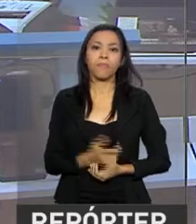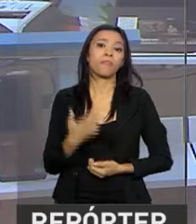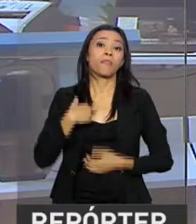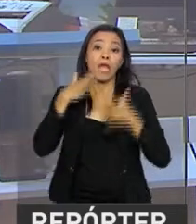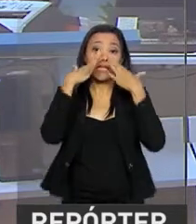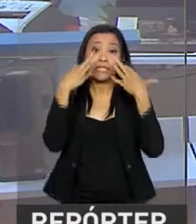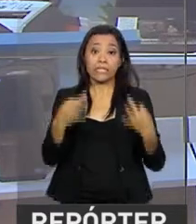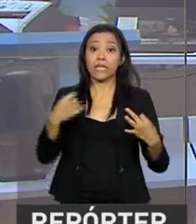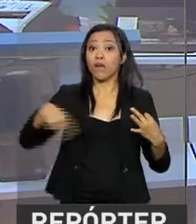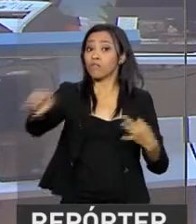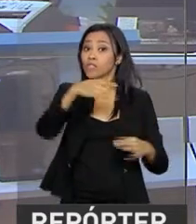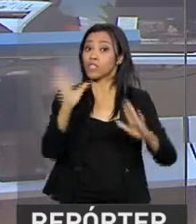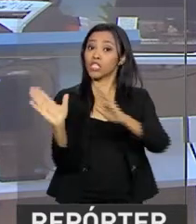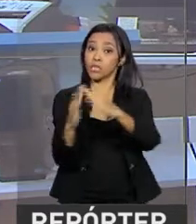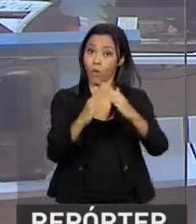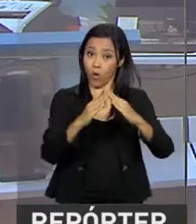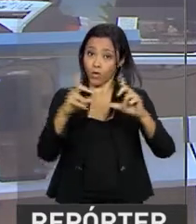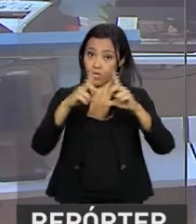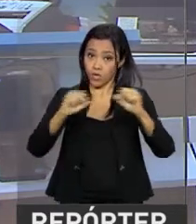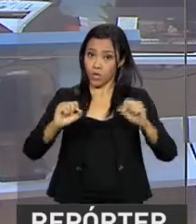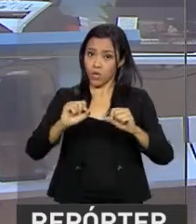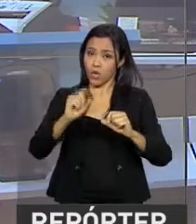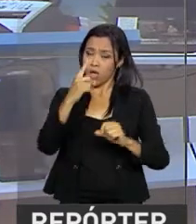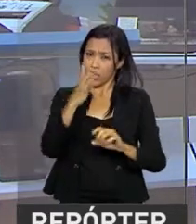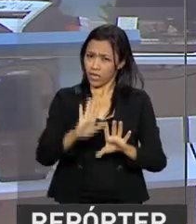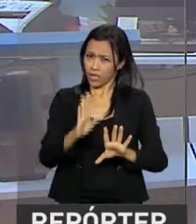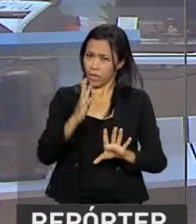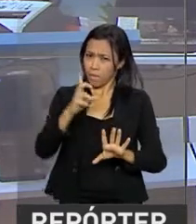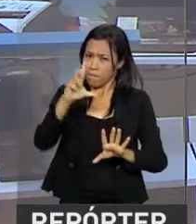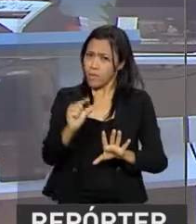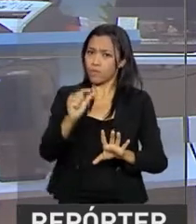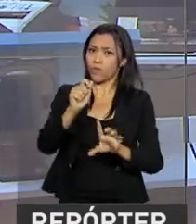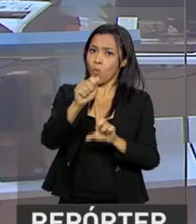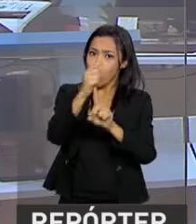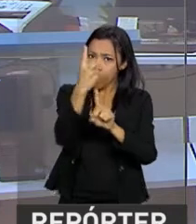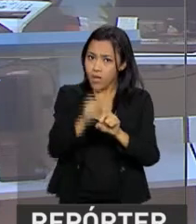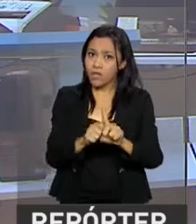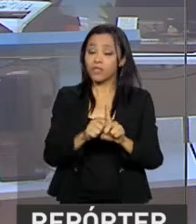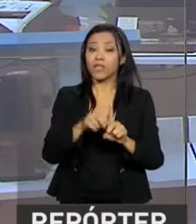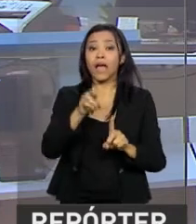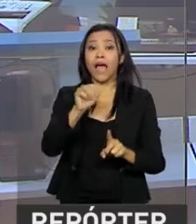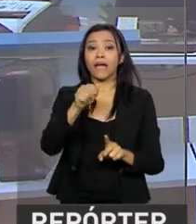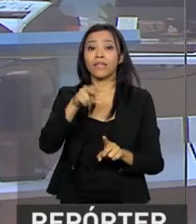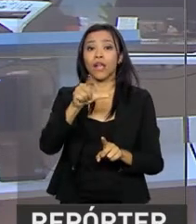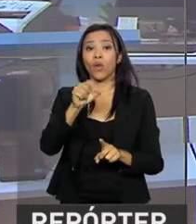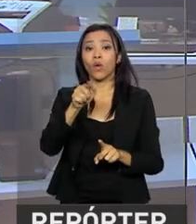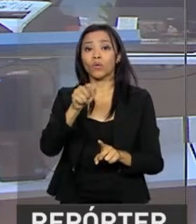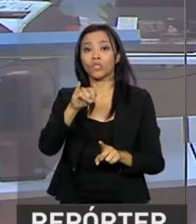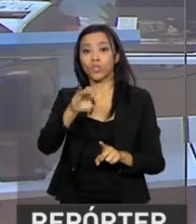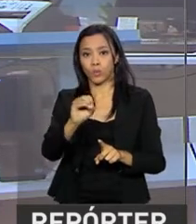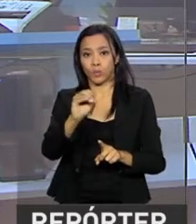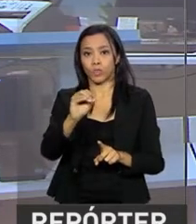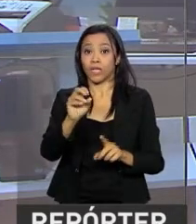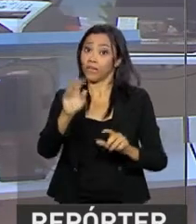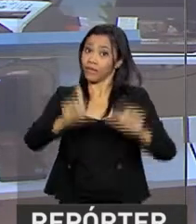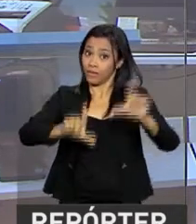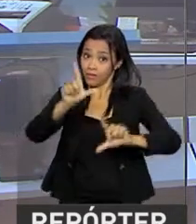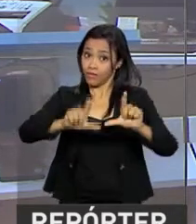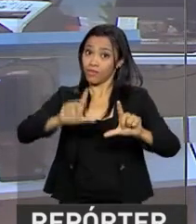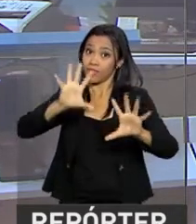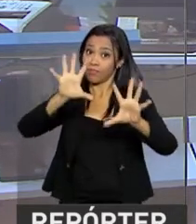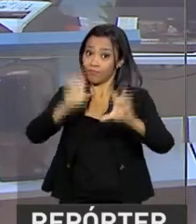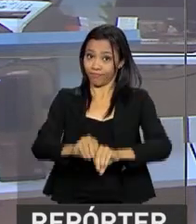pensou moradores do distrito federal em 16 em menos de um mês o sinal analógico de tv será desligado então é bom se apressar